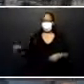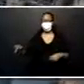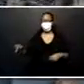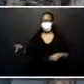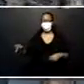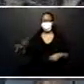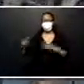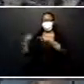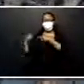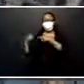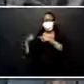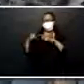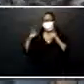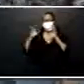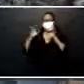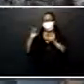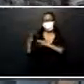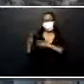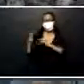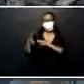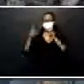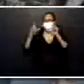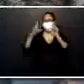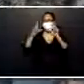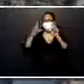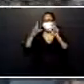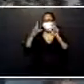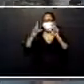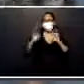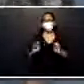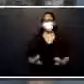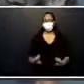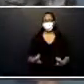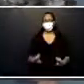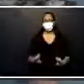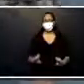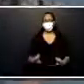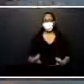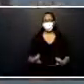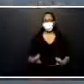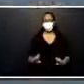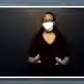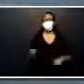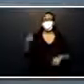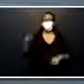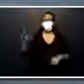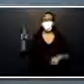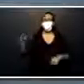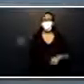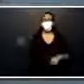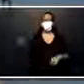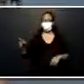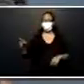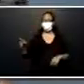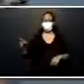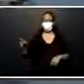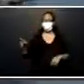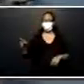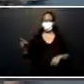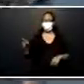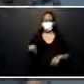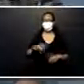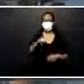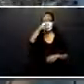da educação e da ética, áreas que atuam como docente. O autor, ele é